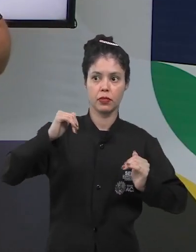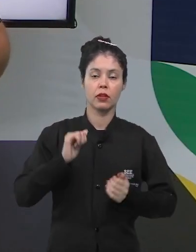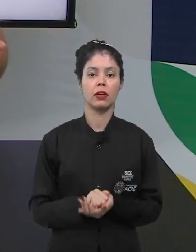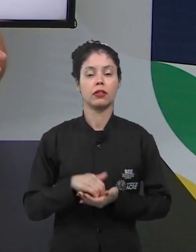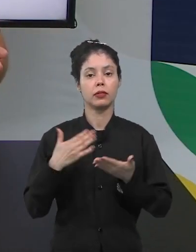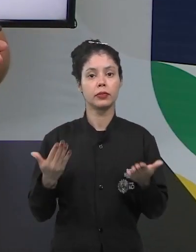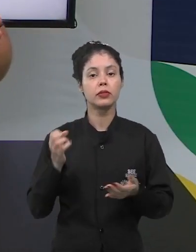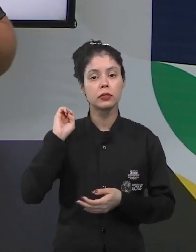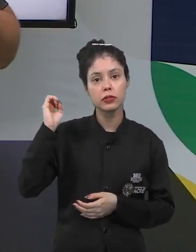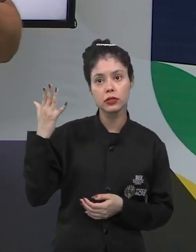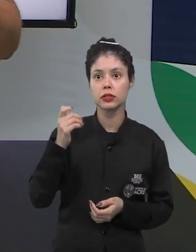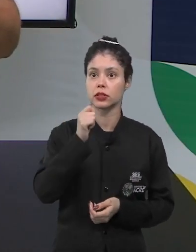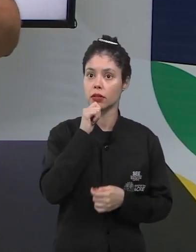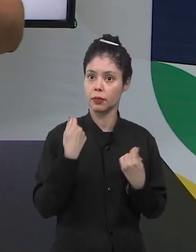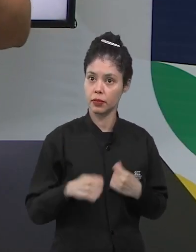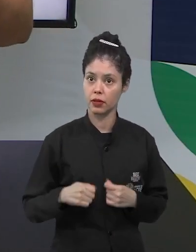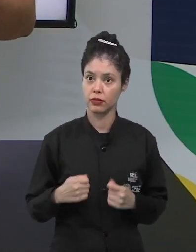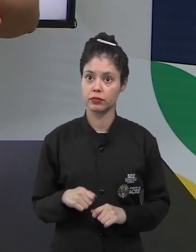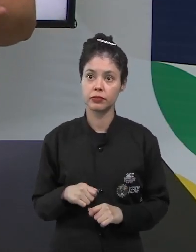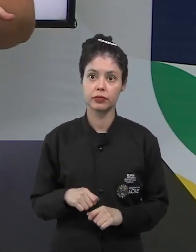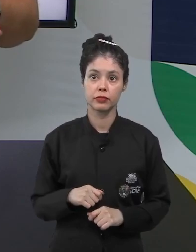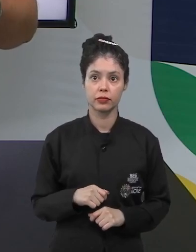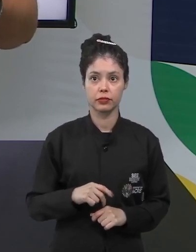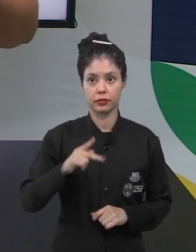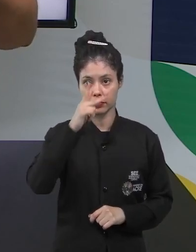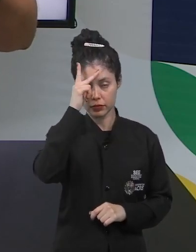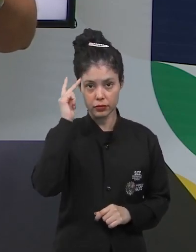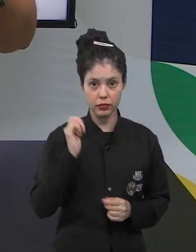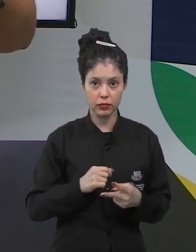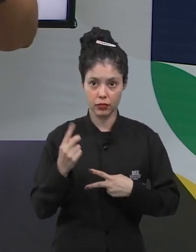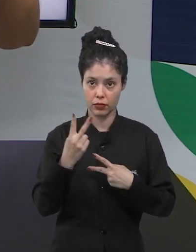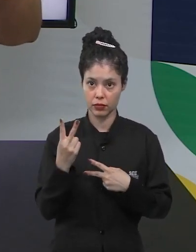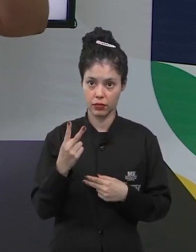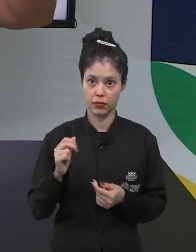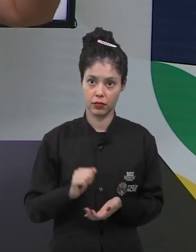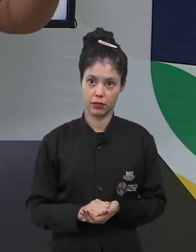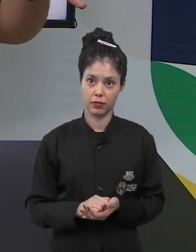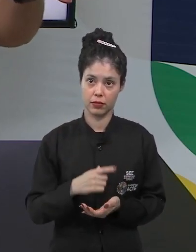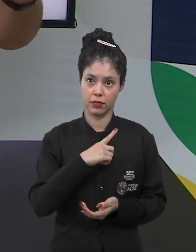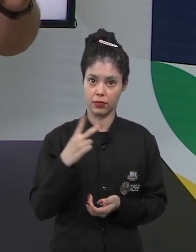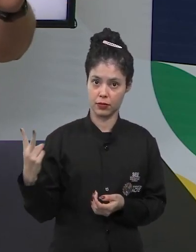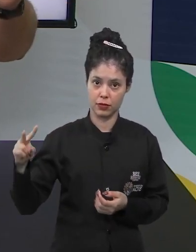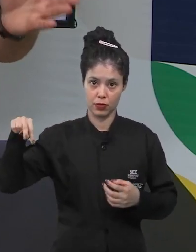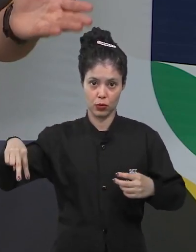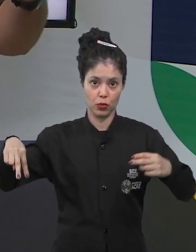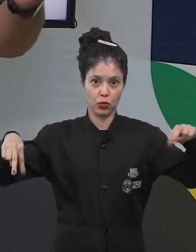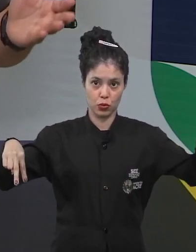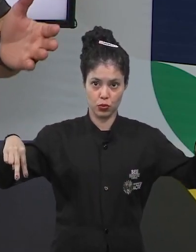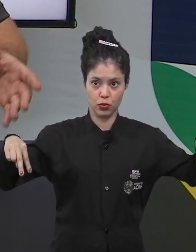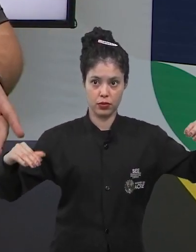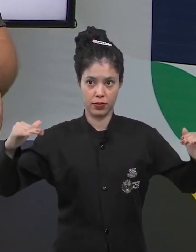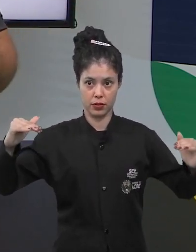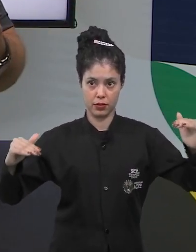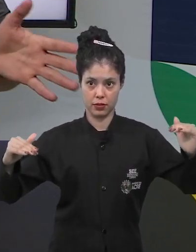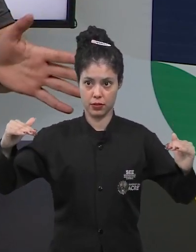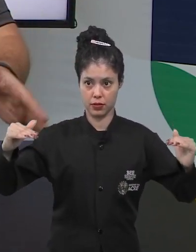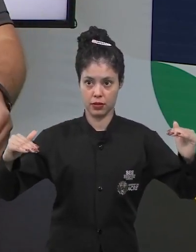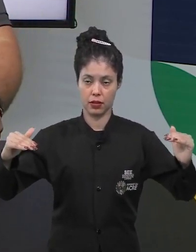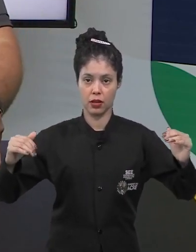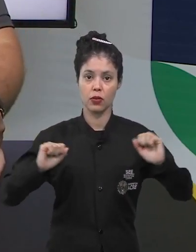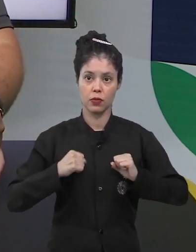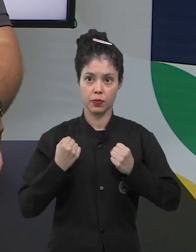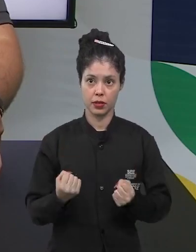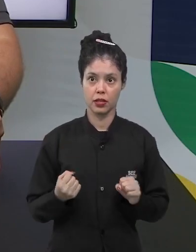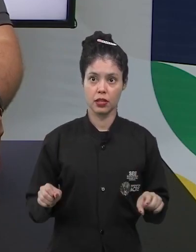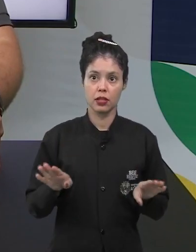aí, para acontecer, você tinha que colocar, por exemplo, se tivesse 2 amiguinhos de uma ponta, tem que ir 2 para outra, para que haja esse equilíbrio. Depende do peso